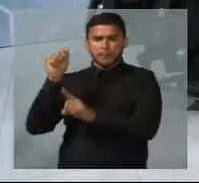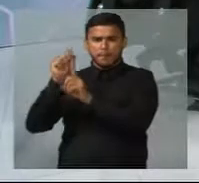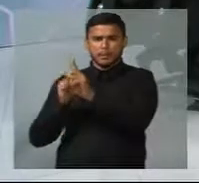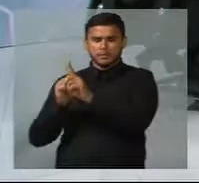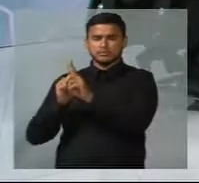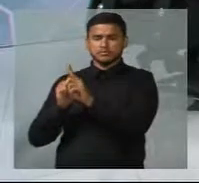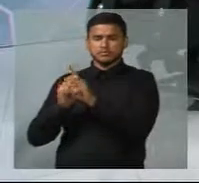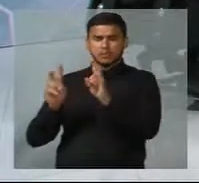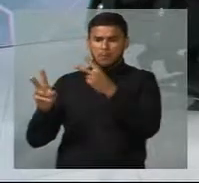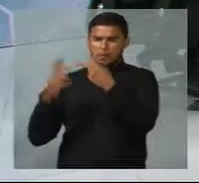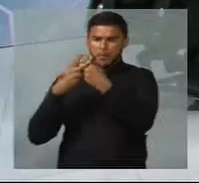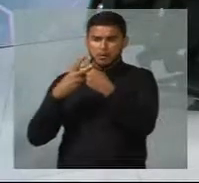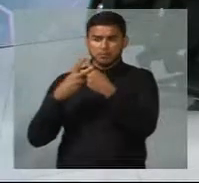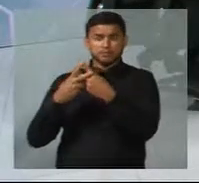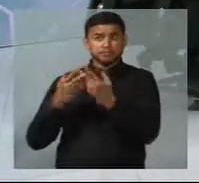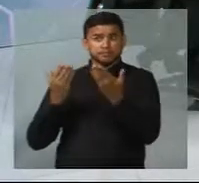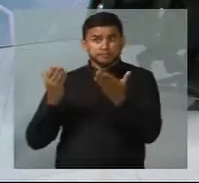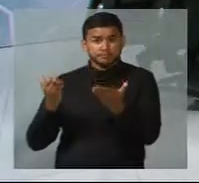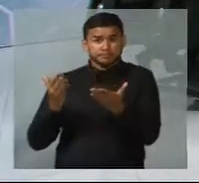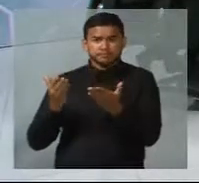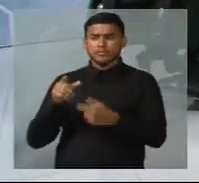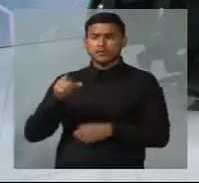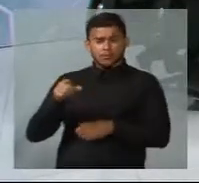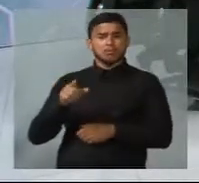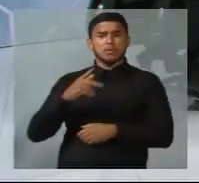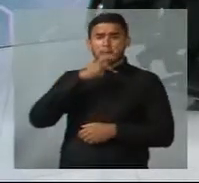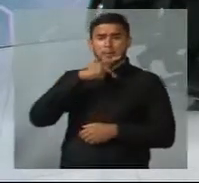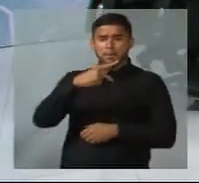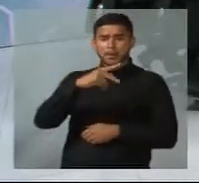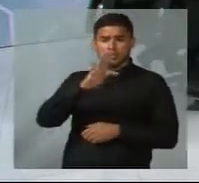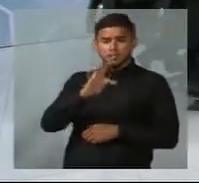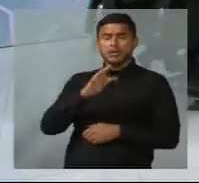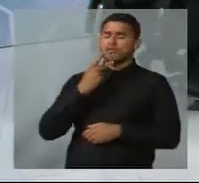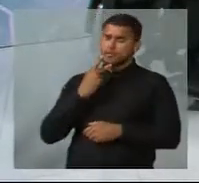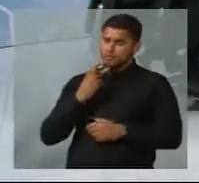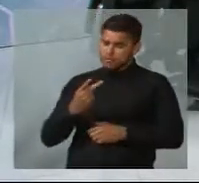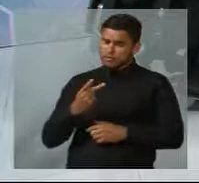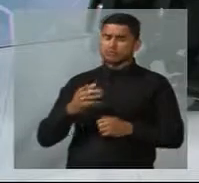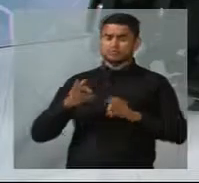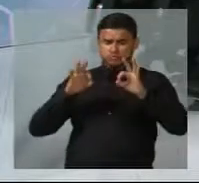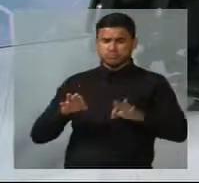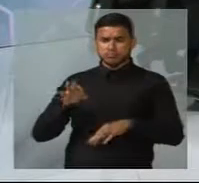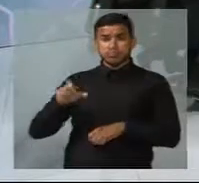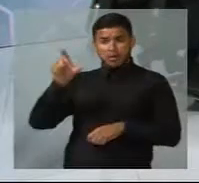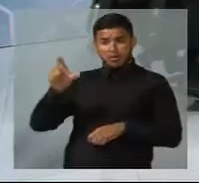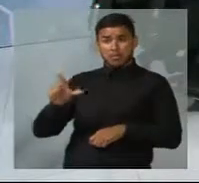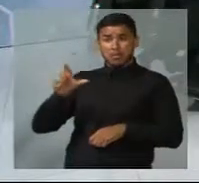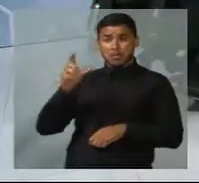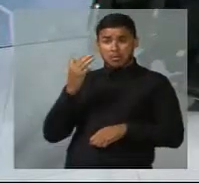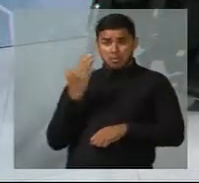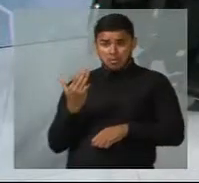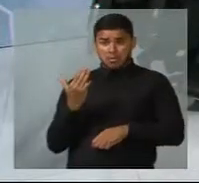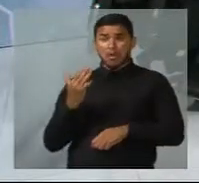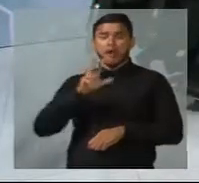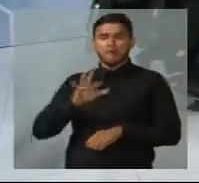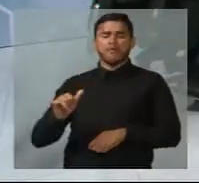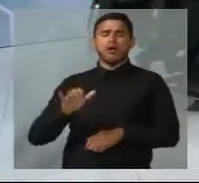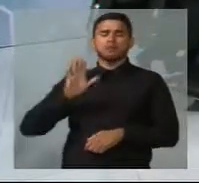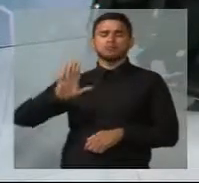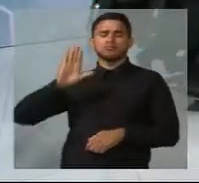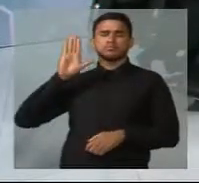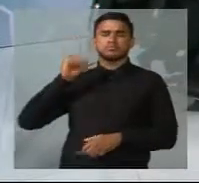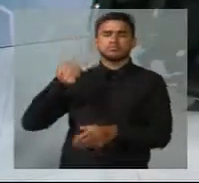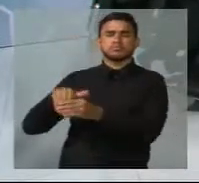como candidato. E o presidente Lula já se pronunciou, sobretudo, incorporando essa candidatura. Embora tenha surgido também, na